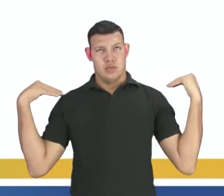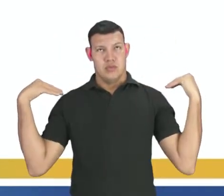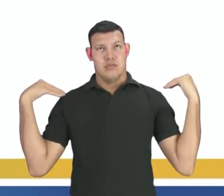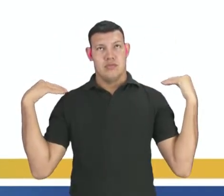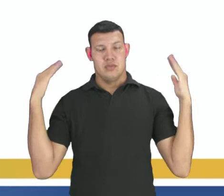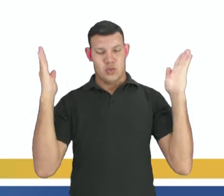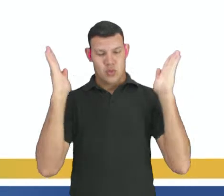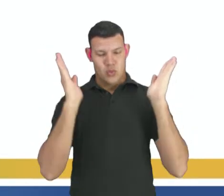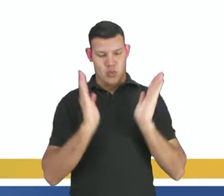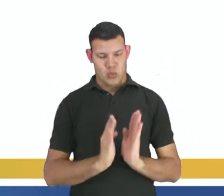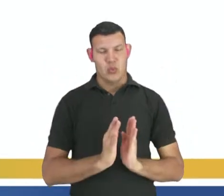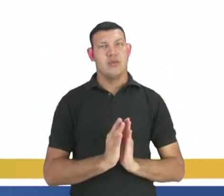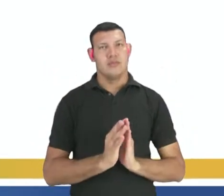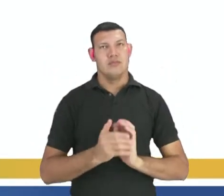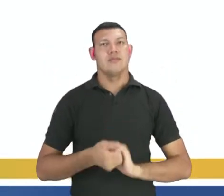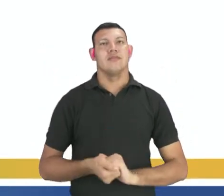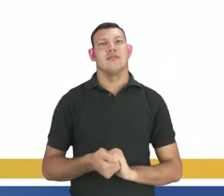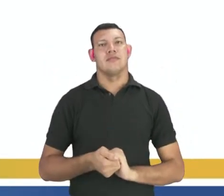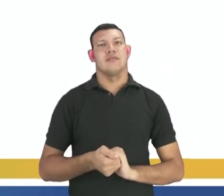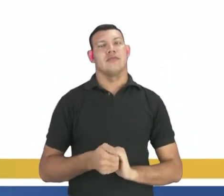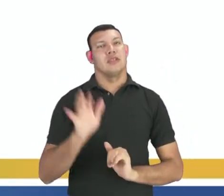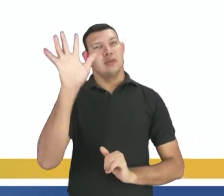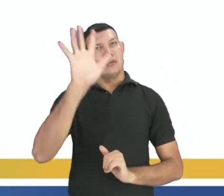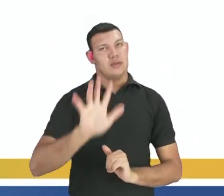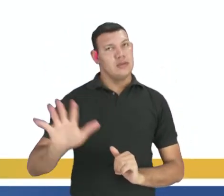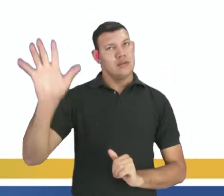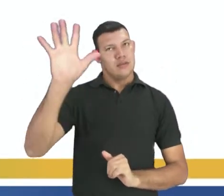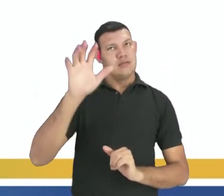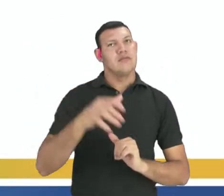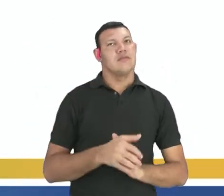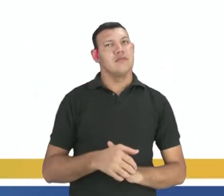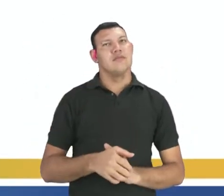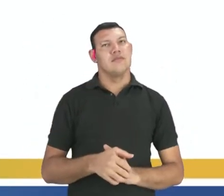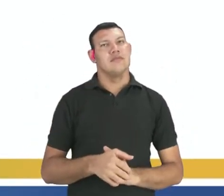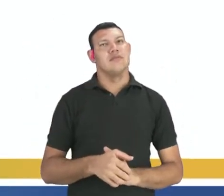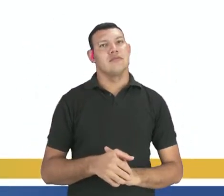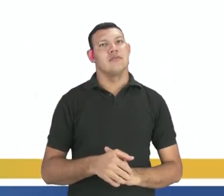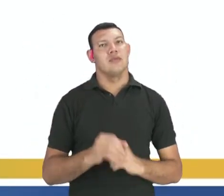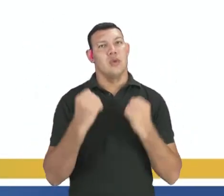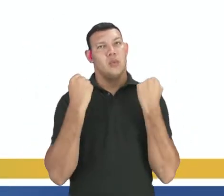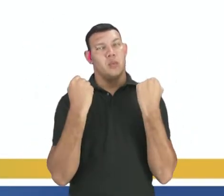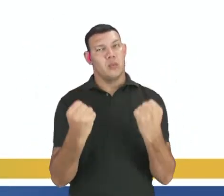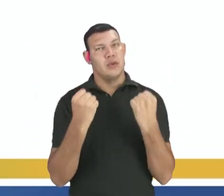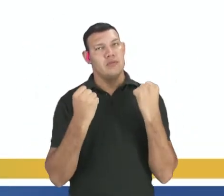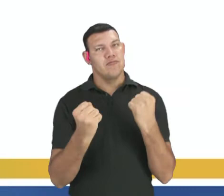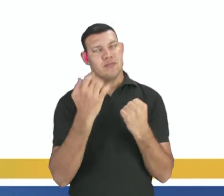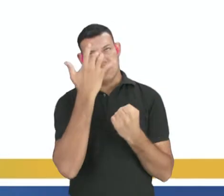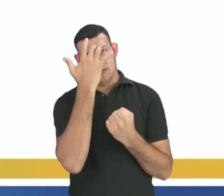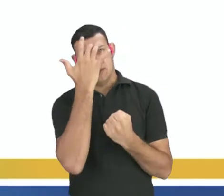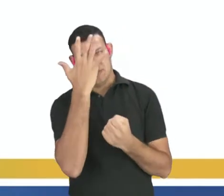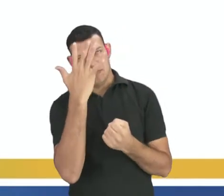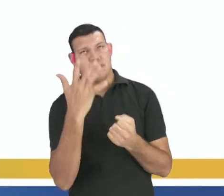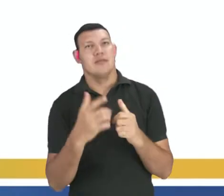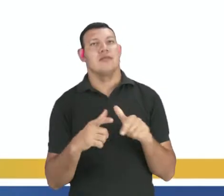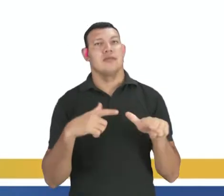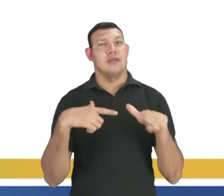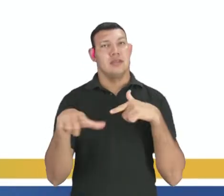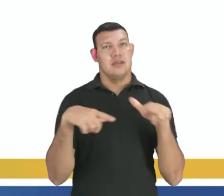cintura fina. Geralmente, há um percentual mais alto de massa muscular, o que facilita os trabalhos